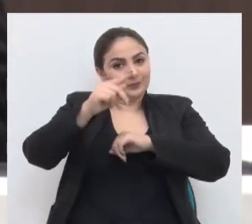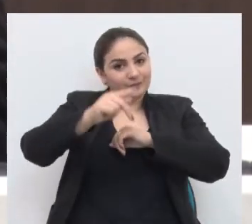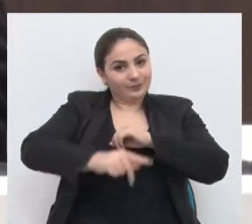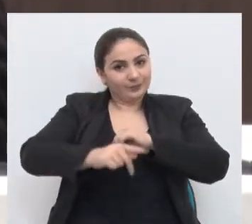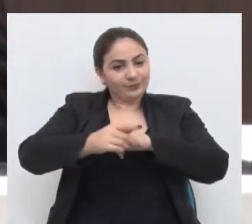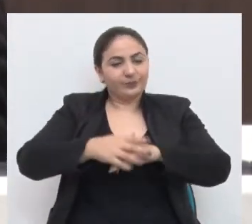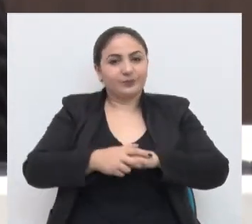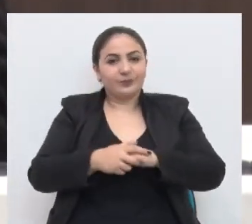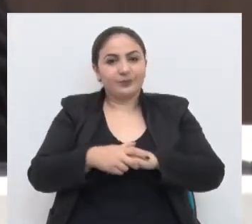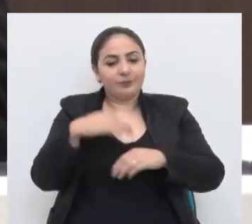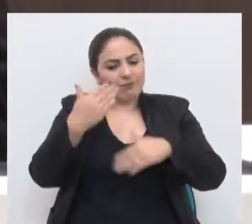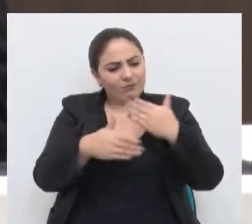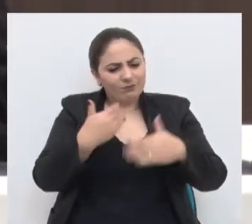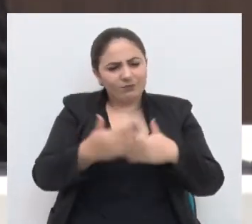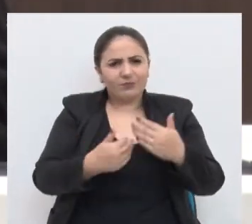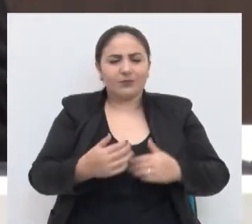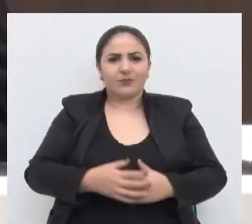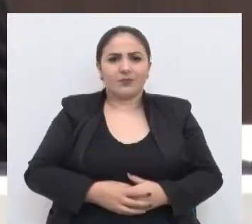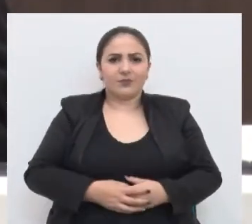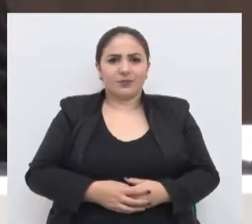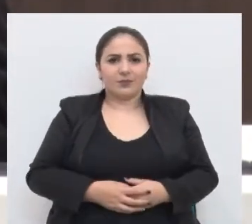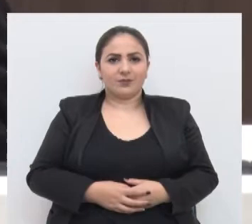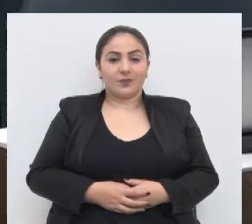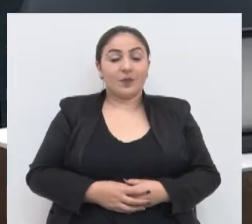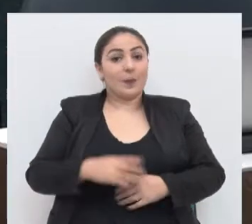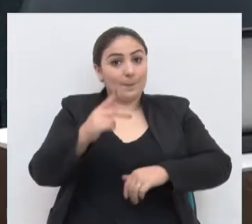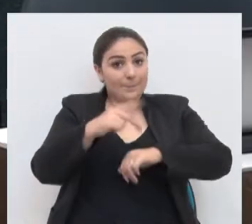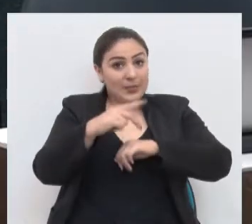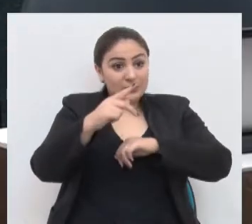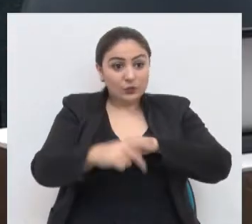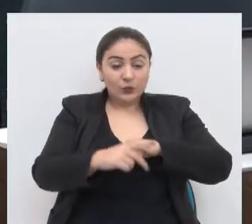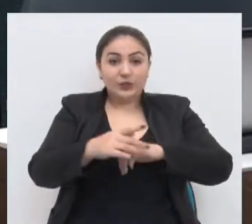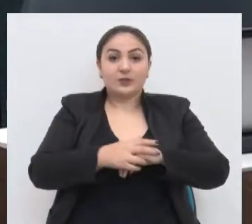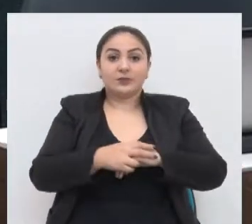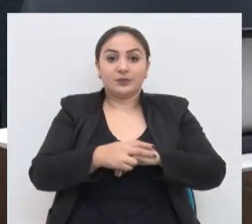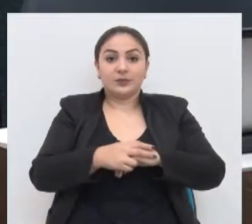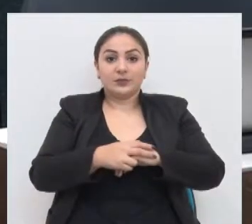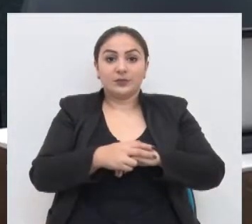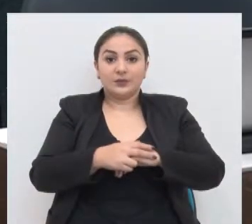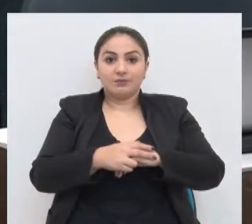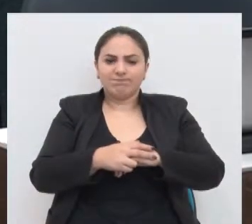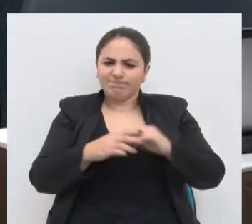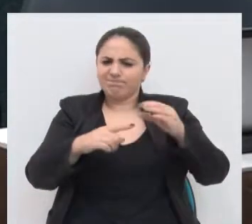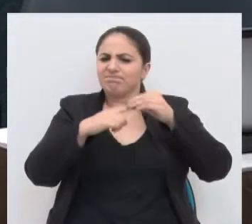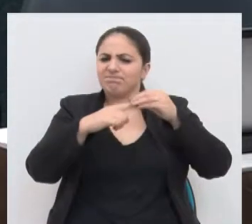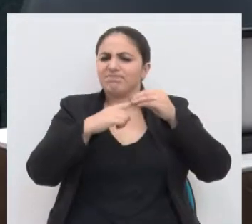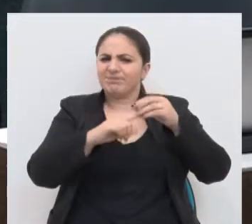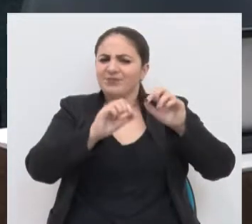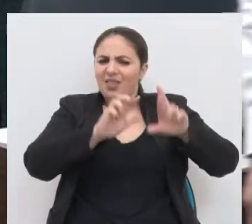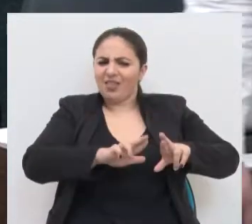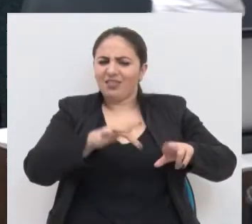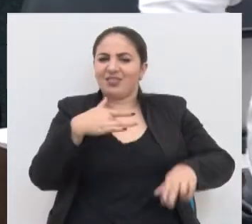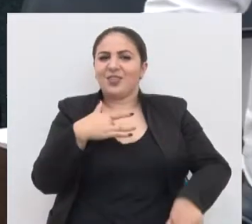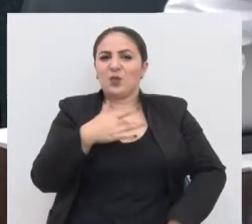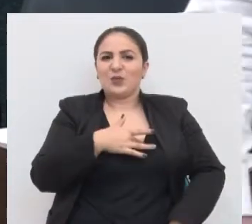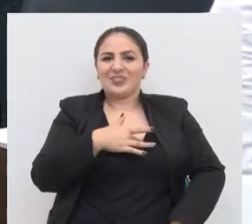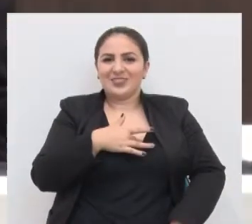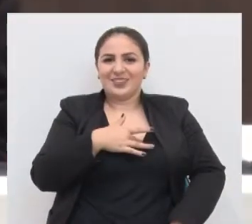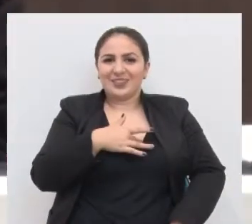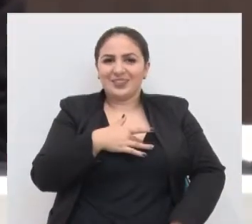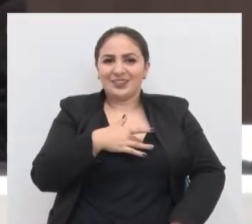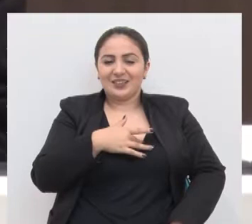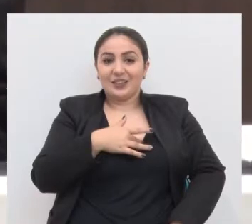Passo Fundo que se desenvolve. Passo Fundo que se destaca, Valdo, na área da